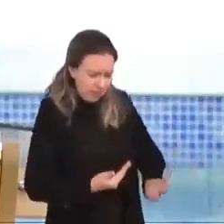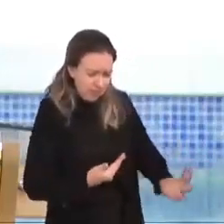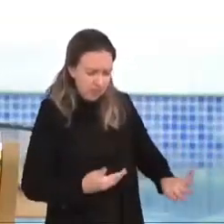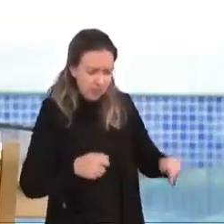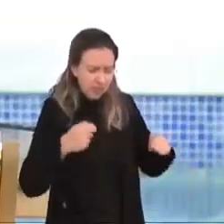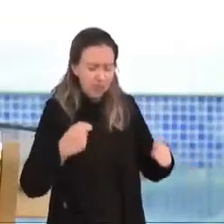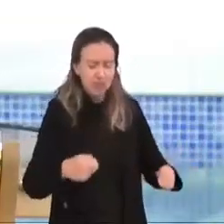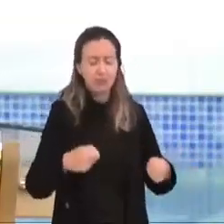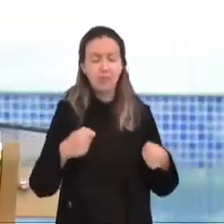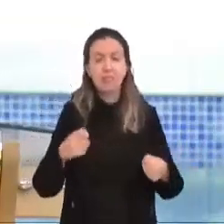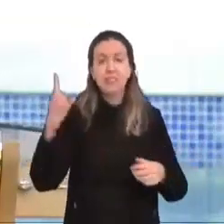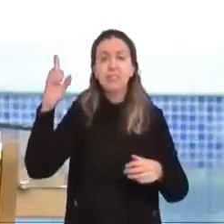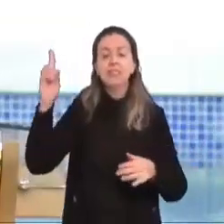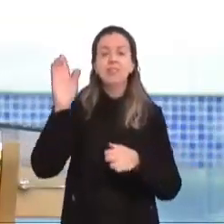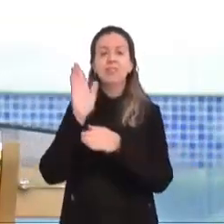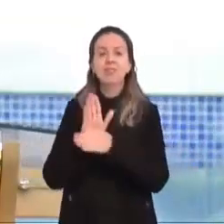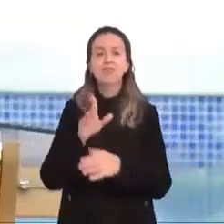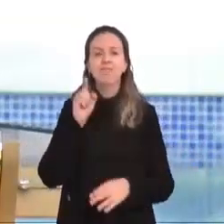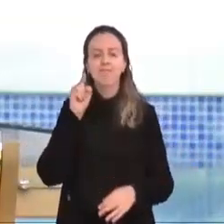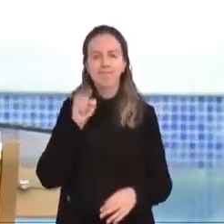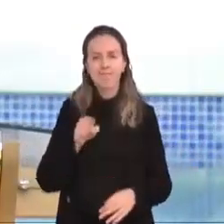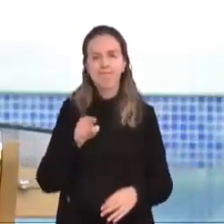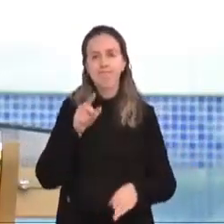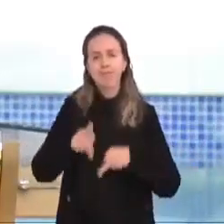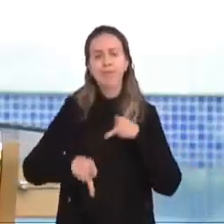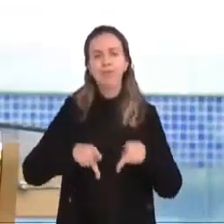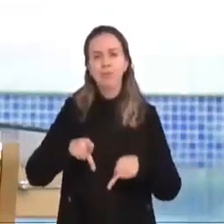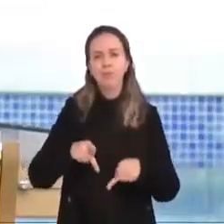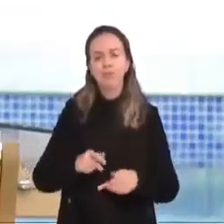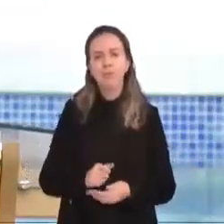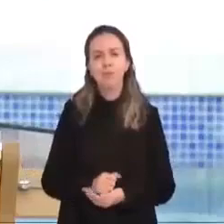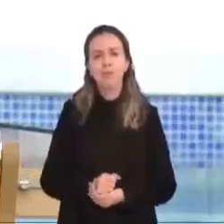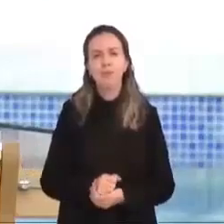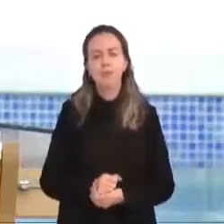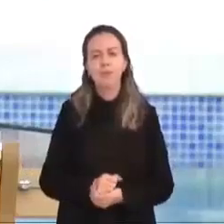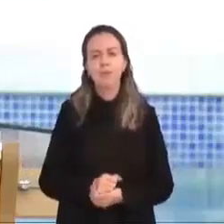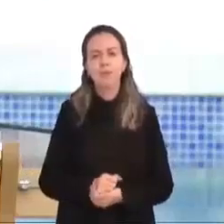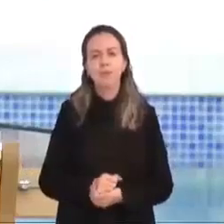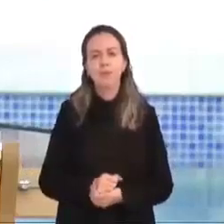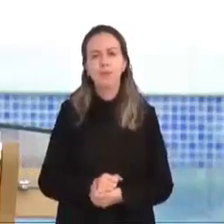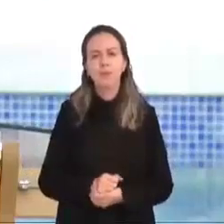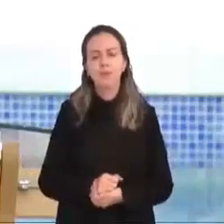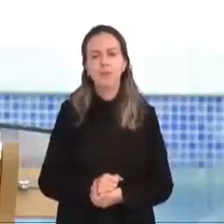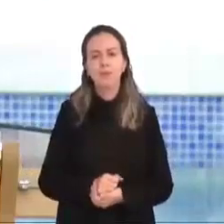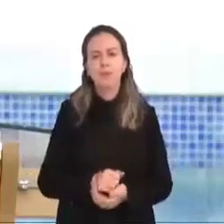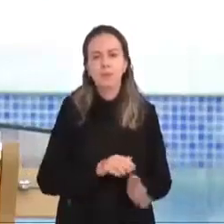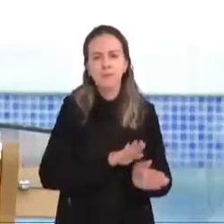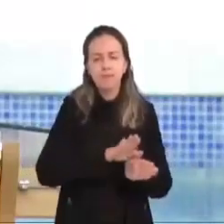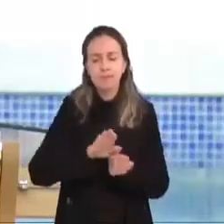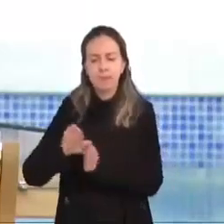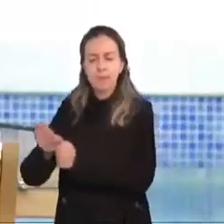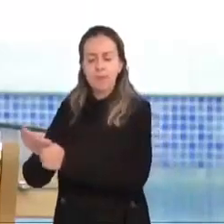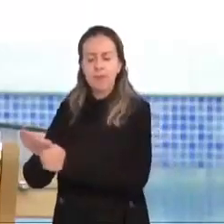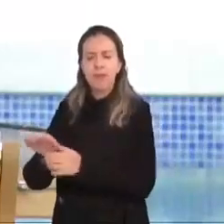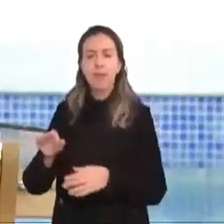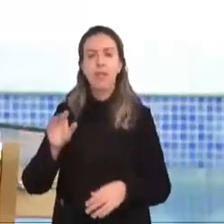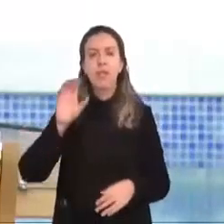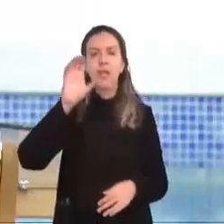Eu tenho base bíblica para isso? Claro! Quem não se lembra de Eliseu?